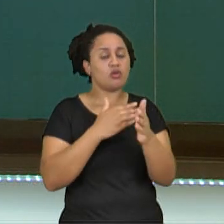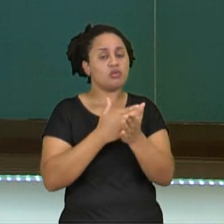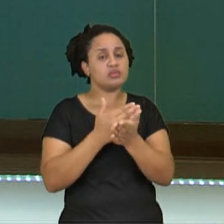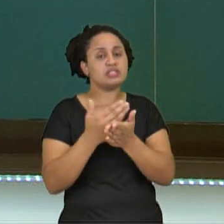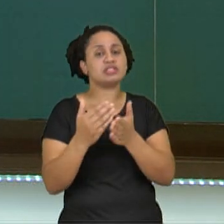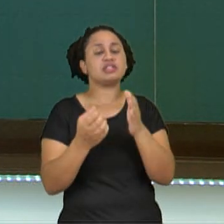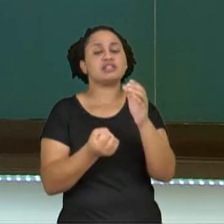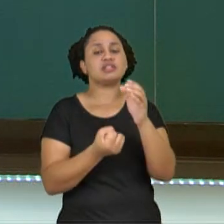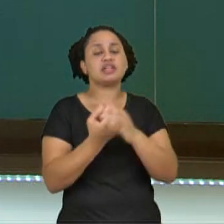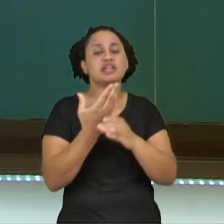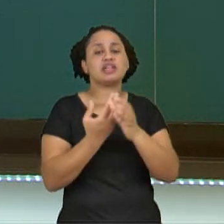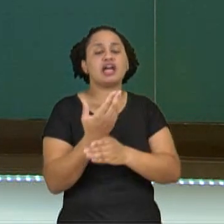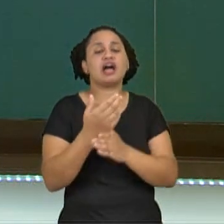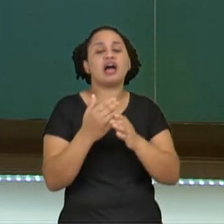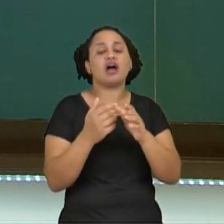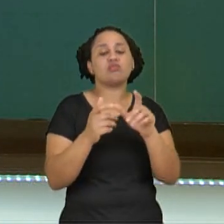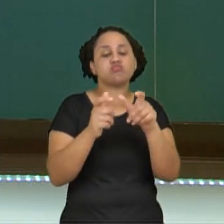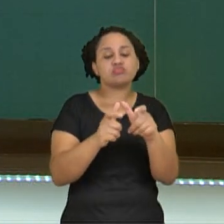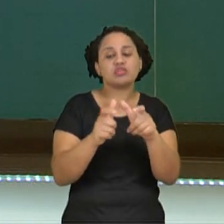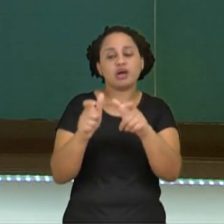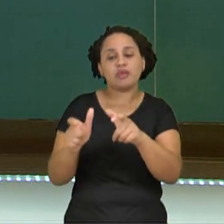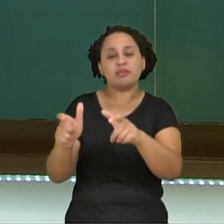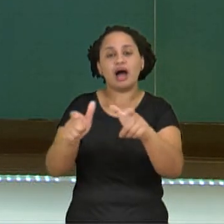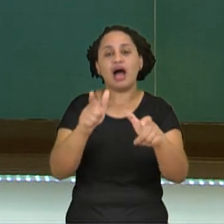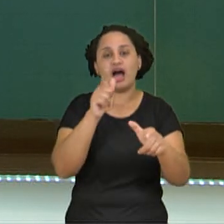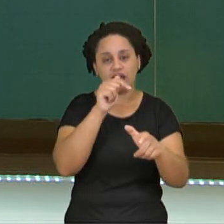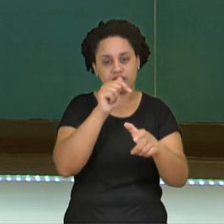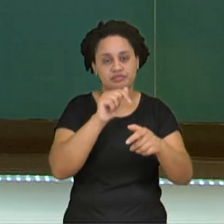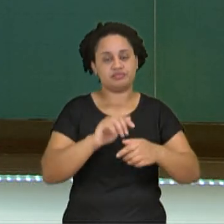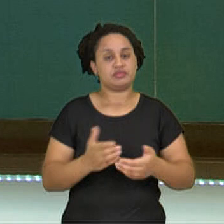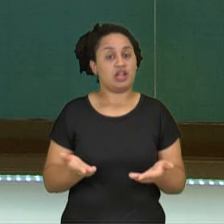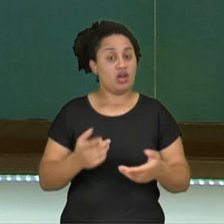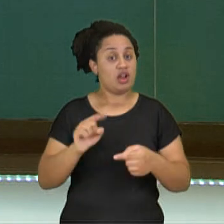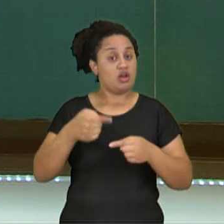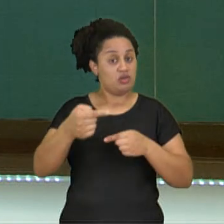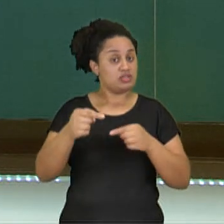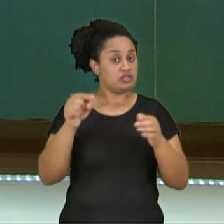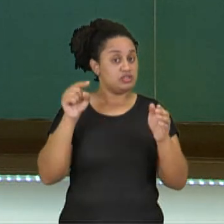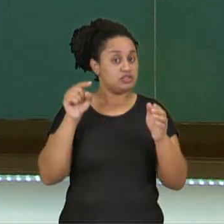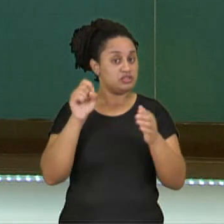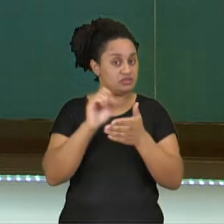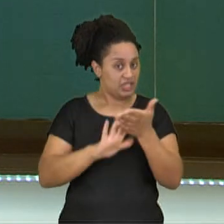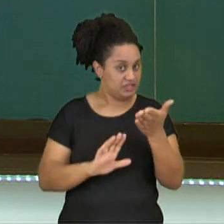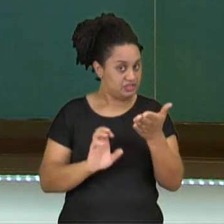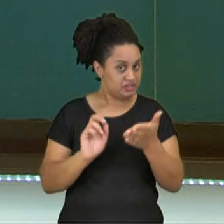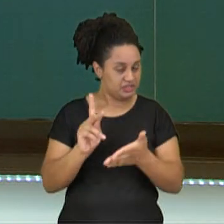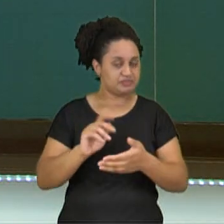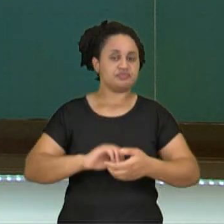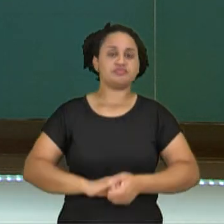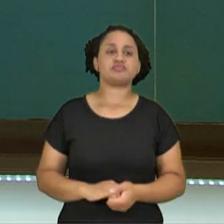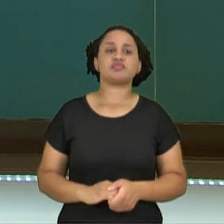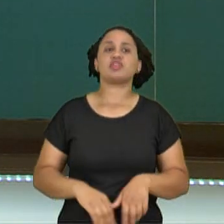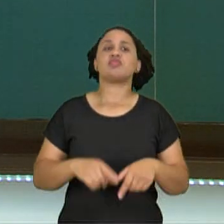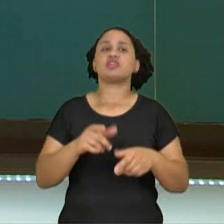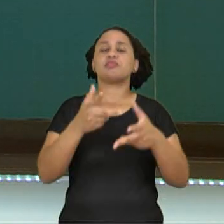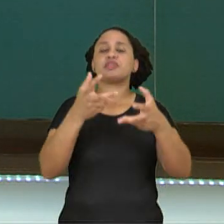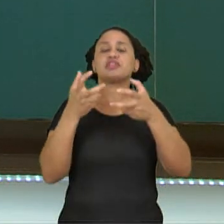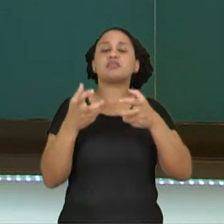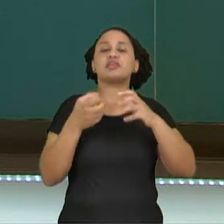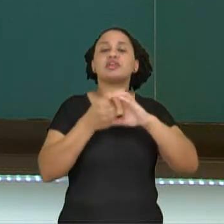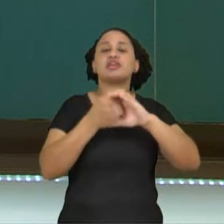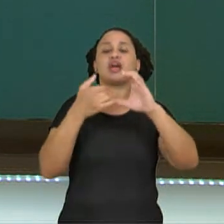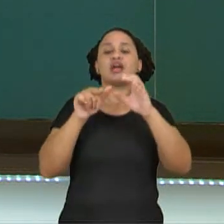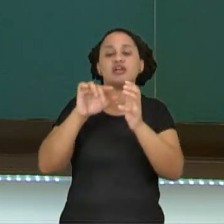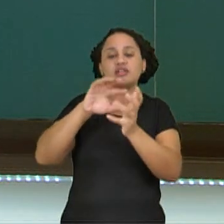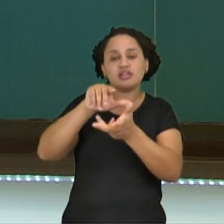primeiros corpos de água. Vamos para uma próxima atividade? Você percebeu que as características do pequeno